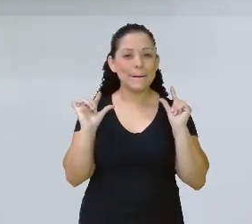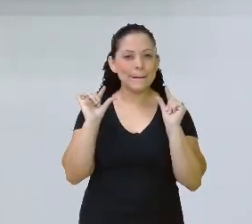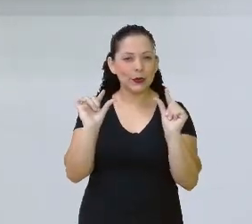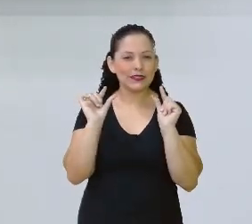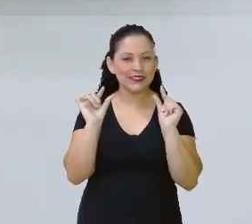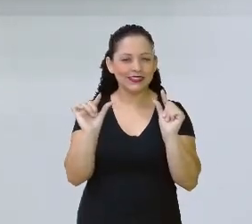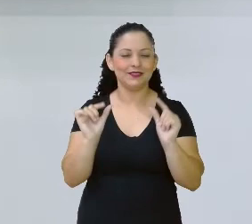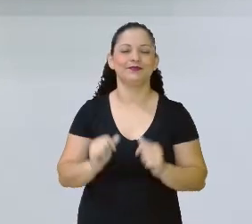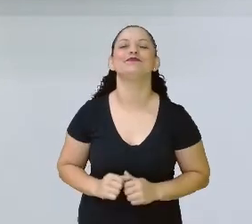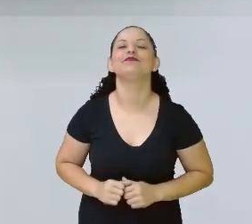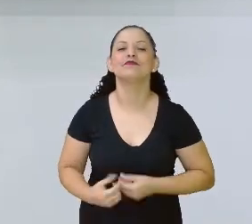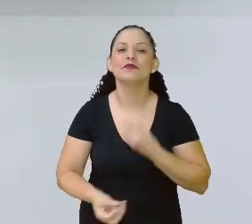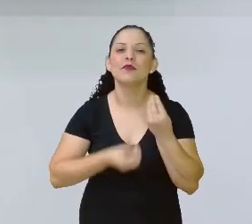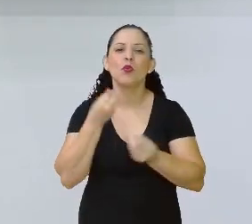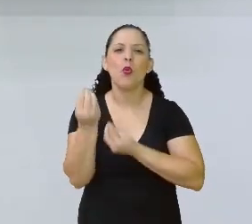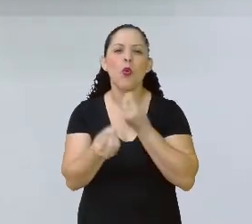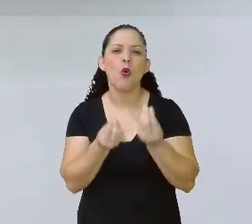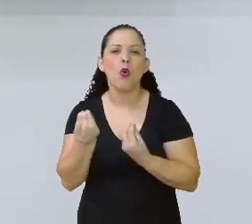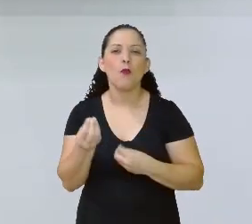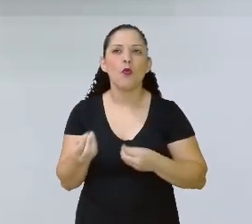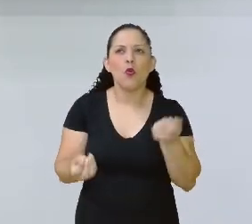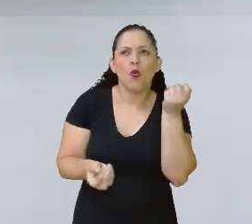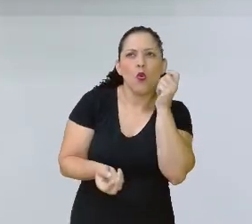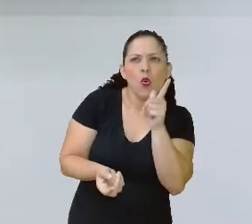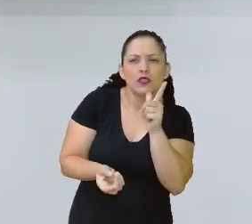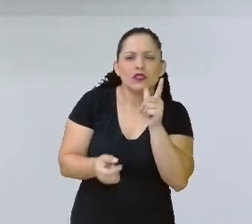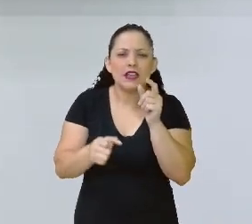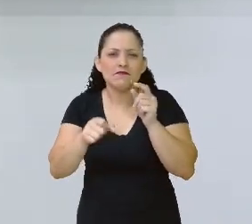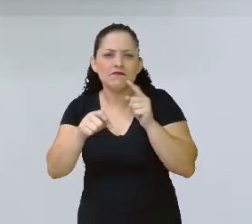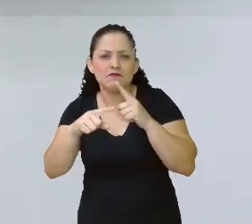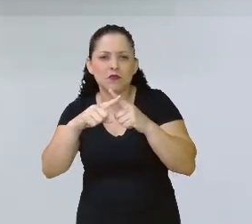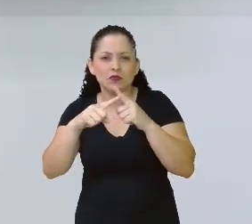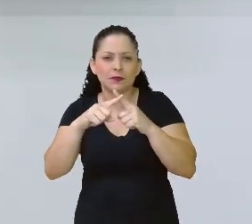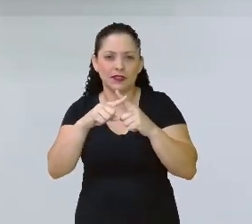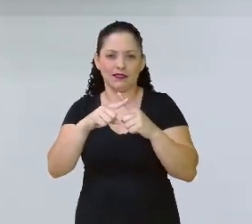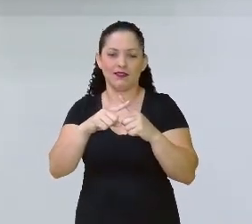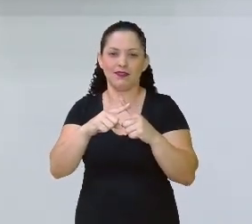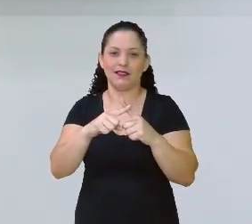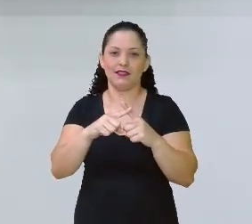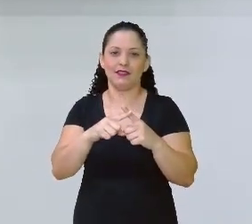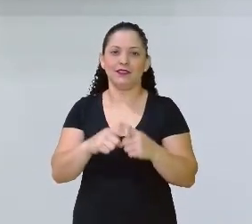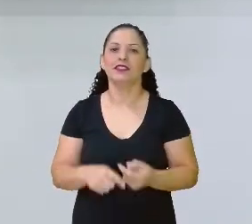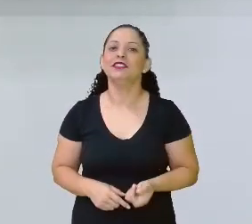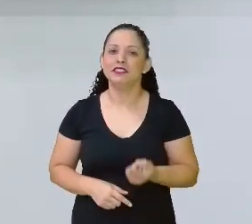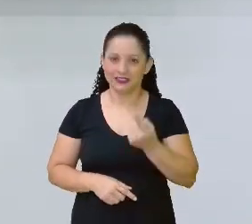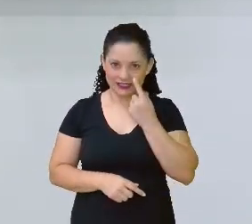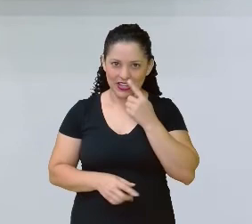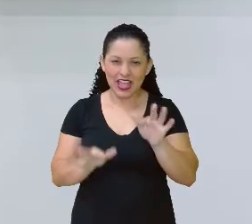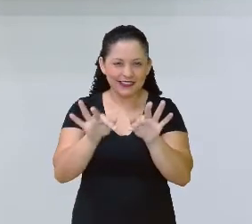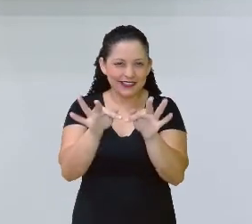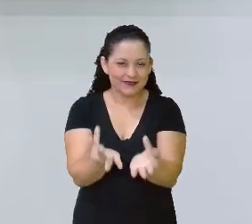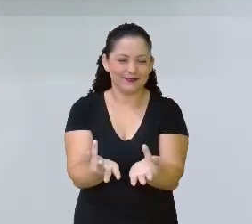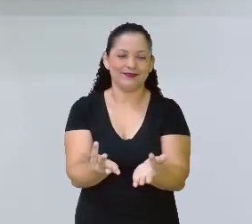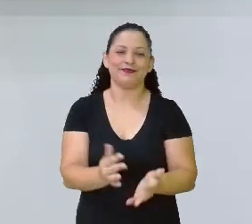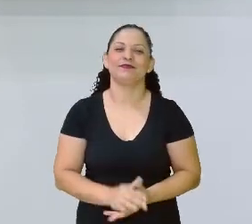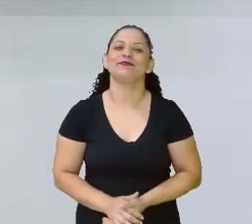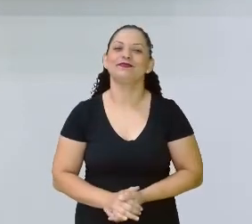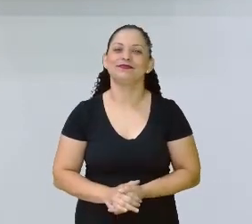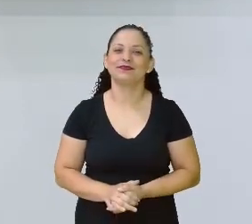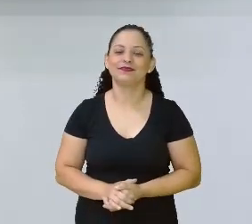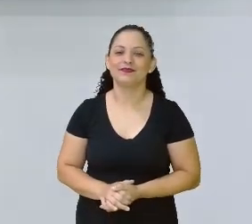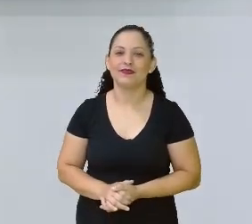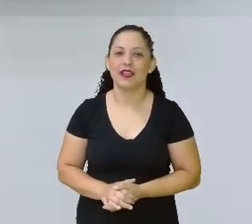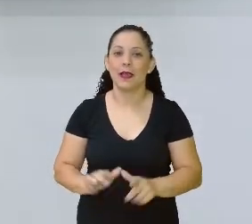A gente vai ver como é que a gente consegue multiplicar, né? E vocês vão ver como é simples, tá? Vamos lá?